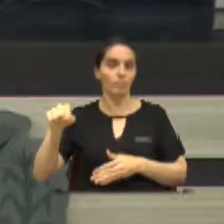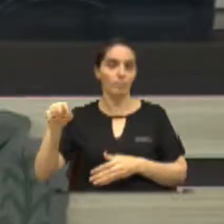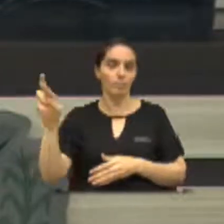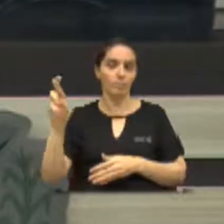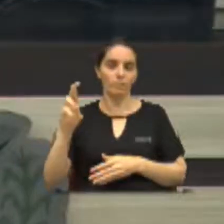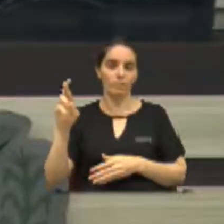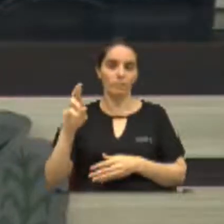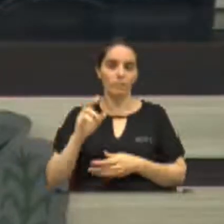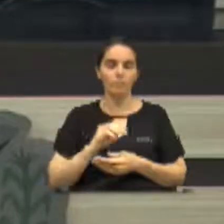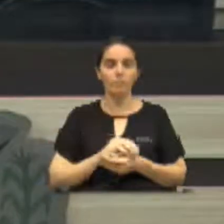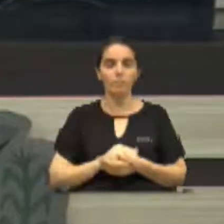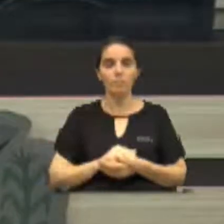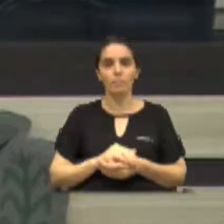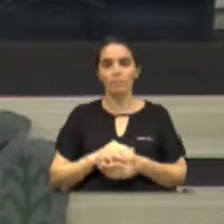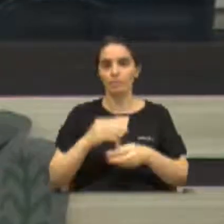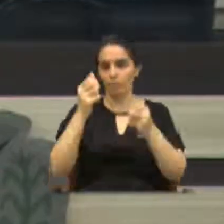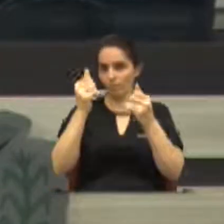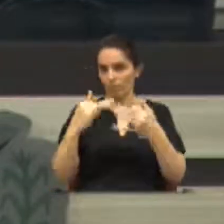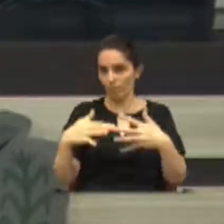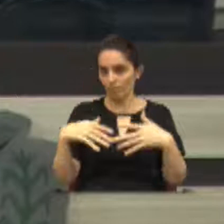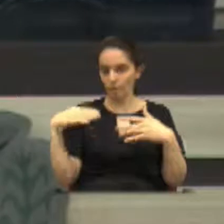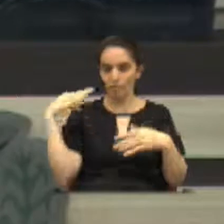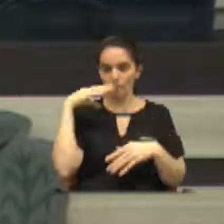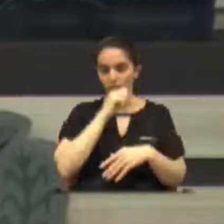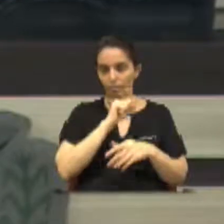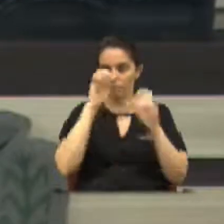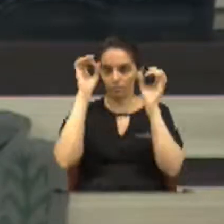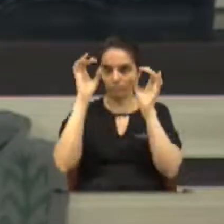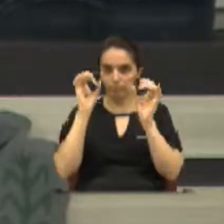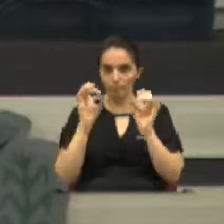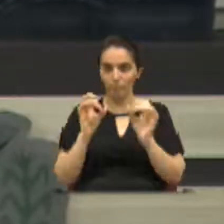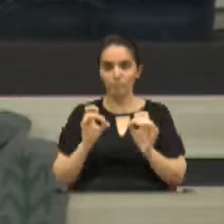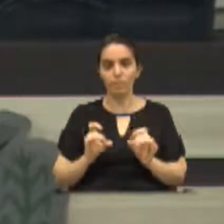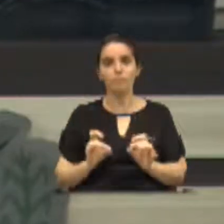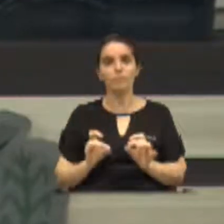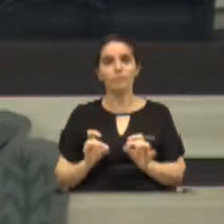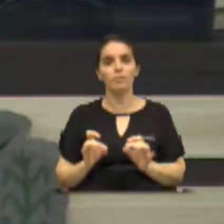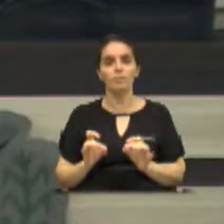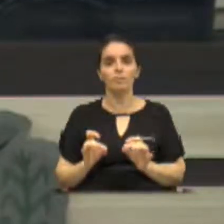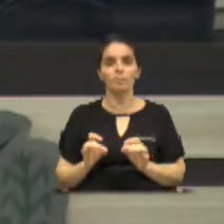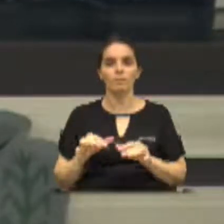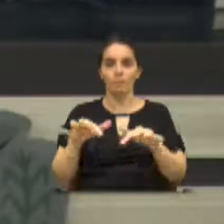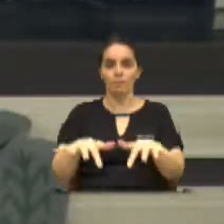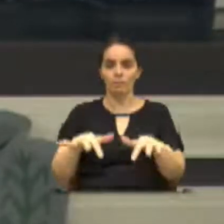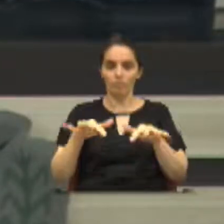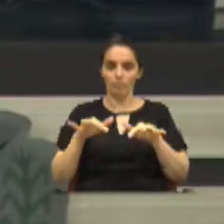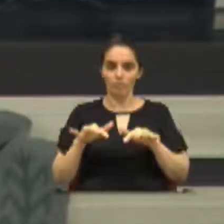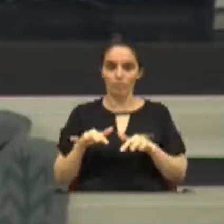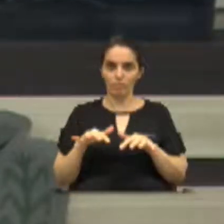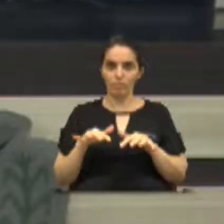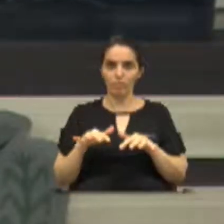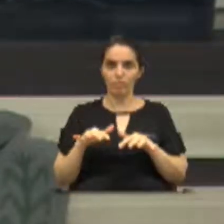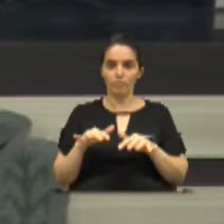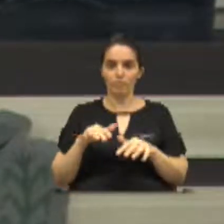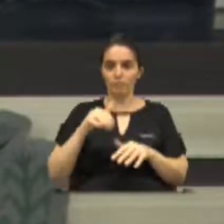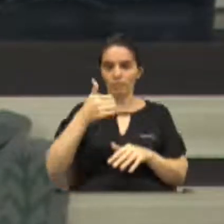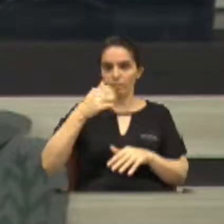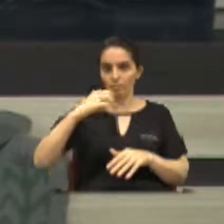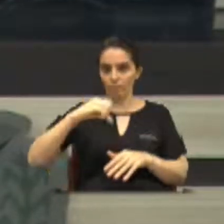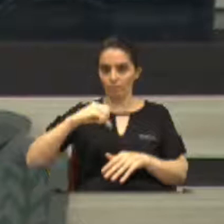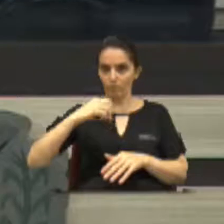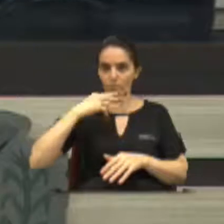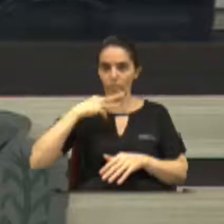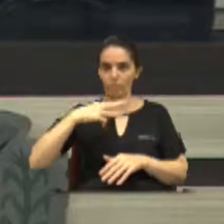Para fins que especifica, necessita de regime especial de tramitação. Plenário vereador Vitório Bortolã, aos 19 de março